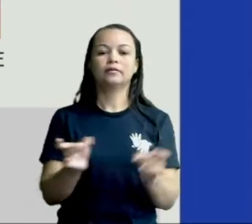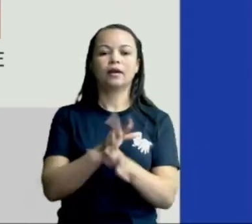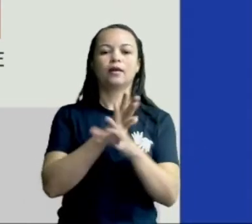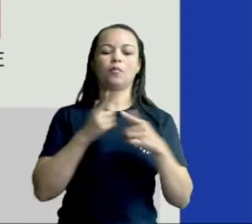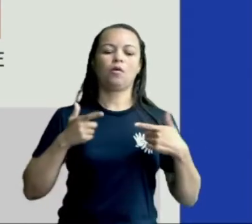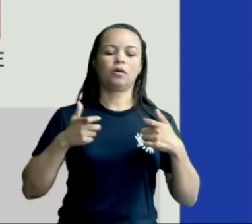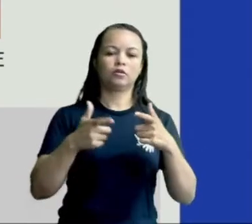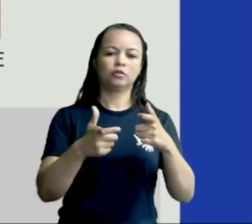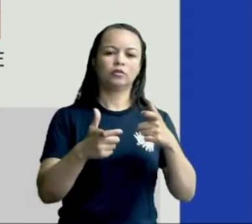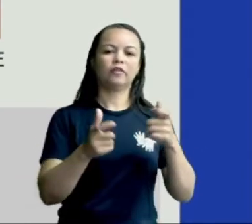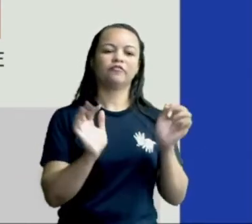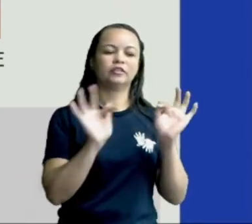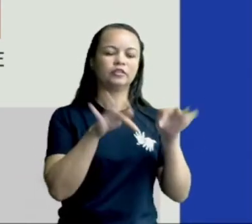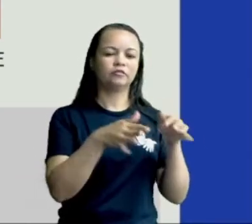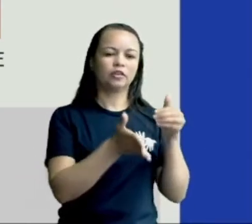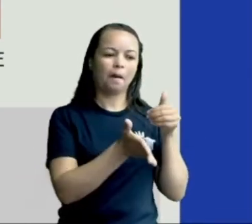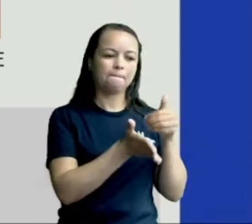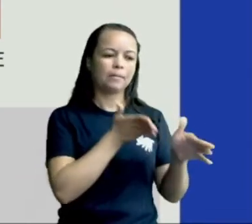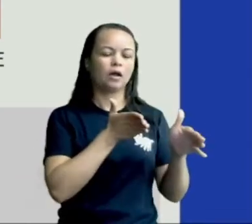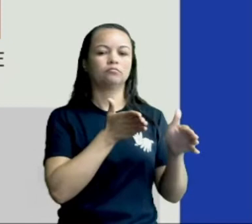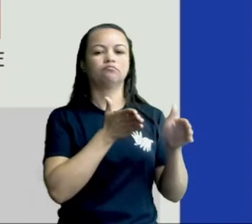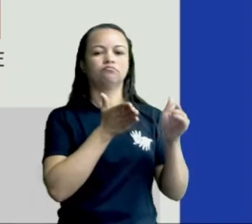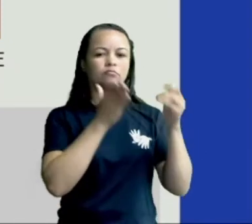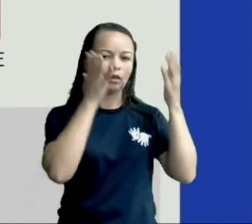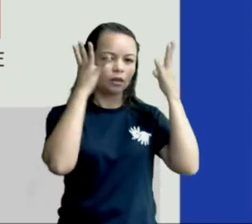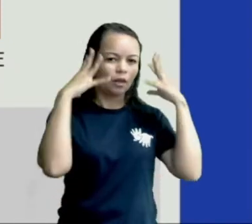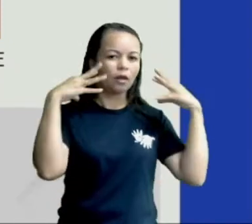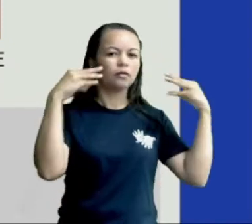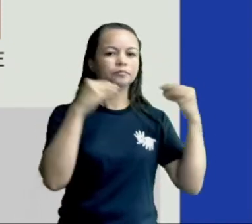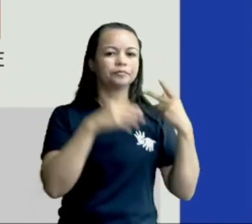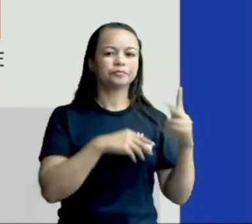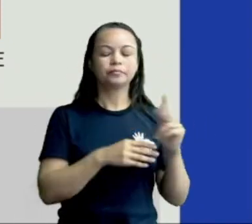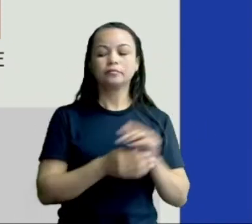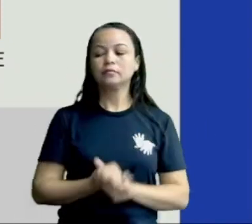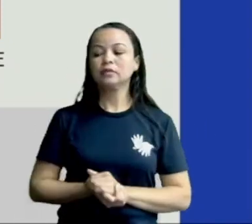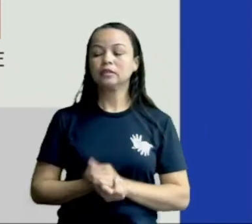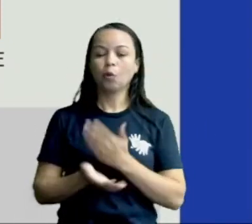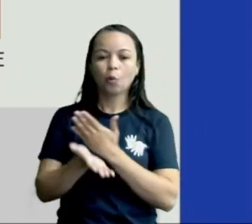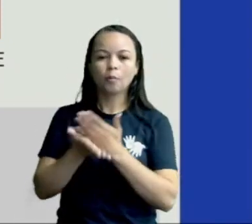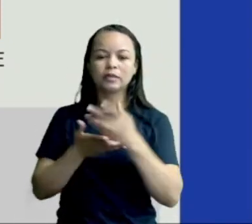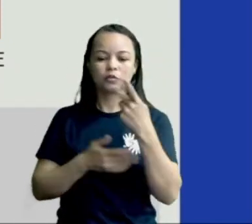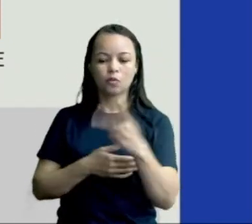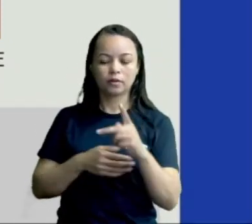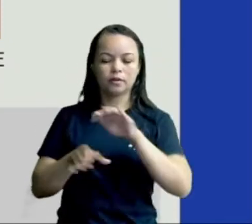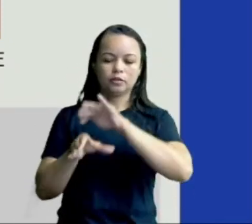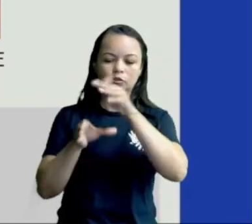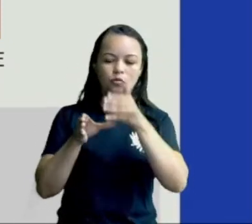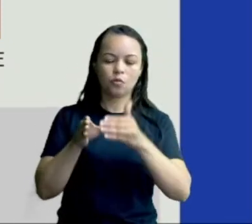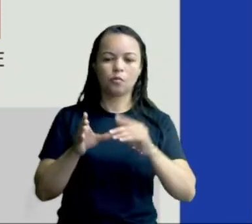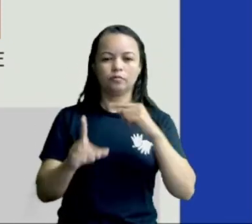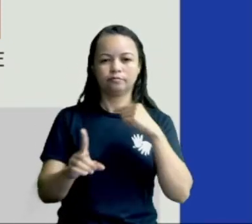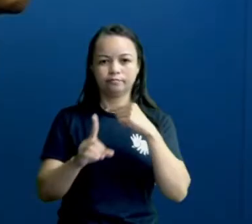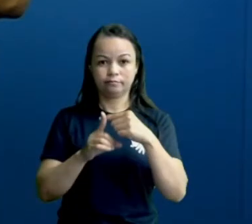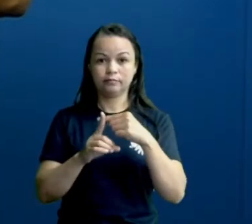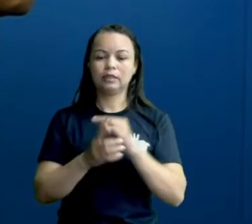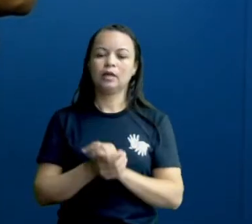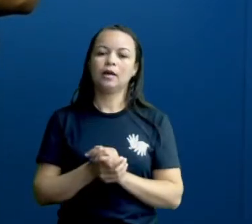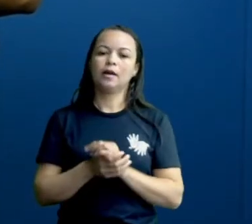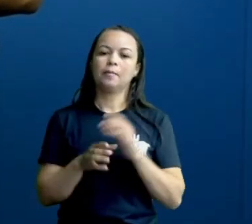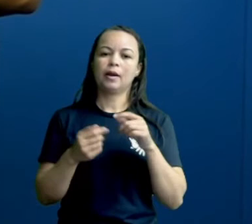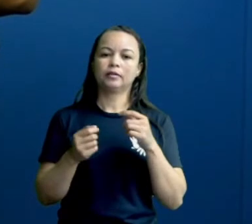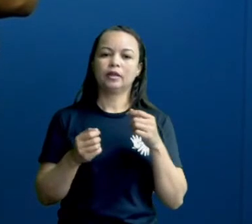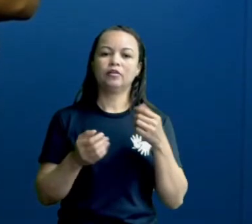isso, gente. Começou aqui em Vitória de Santo Antão, no Monte das Tabocas, né? Mas eles foram derrotados mesmo no